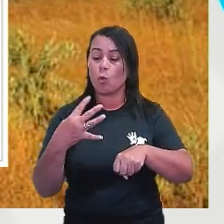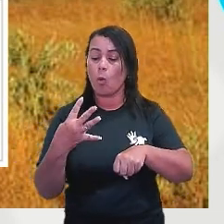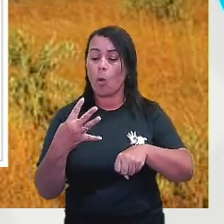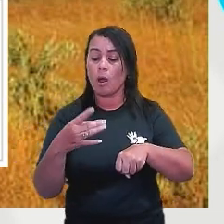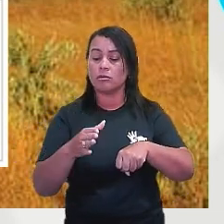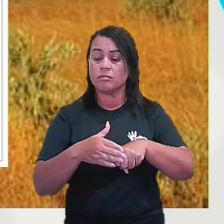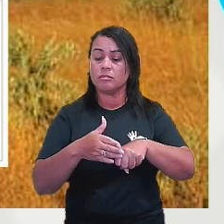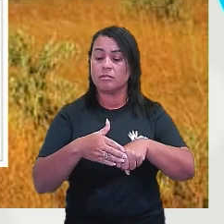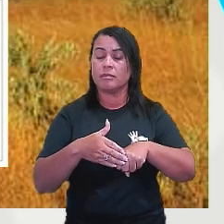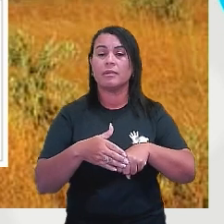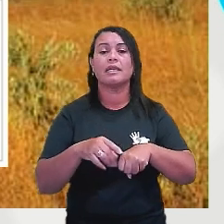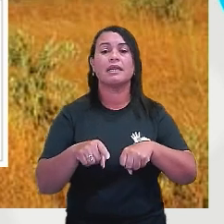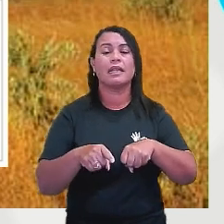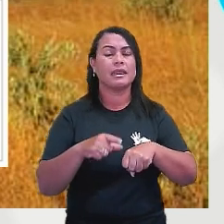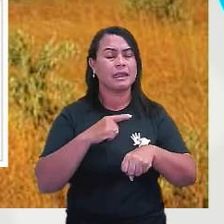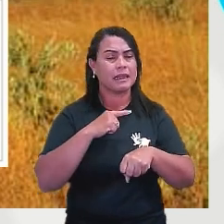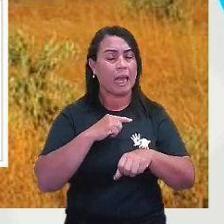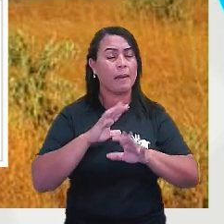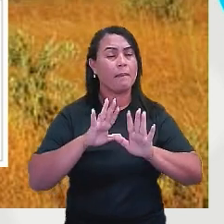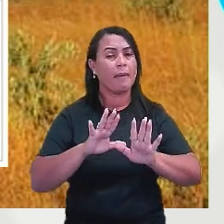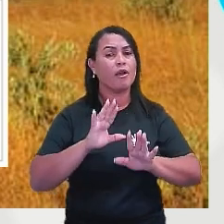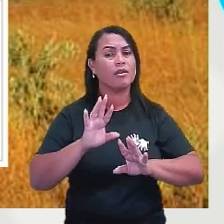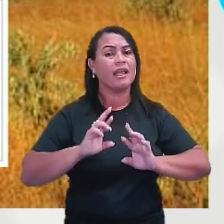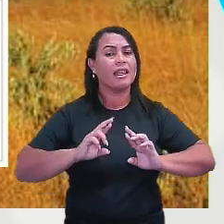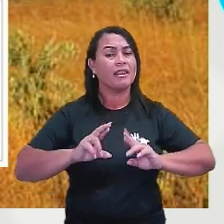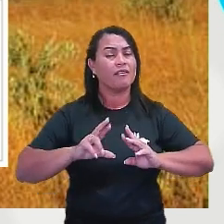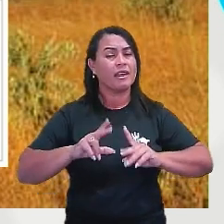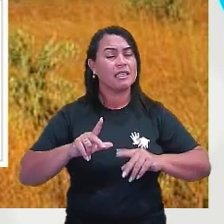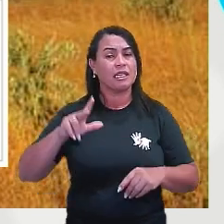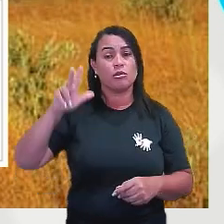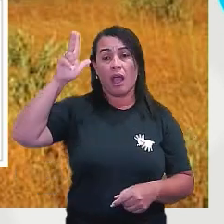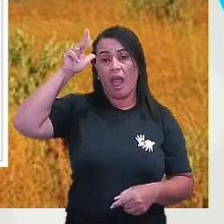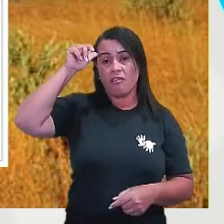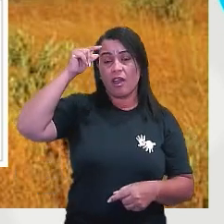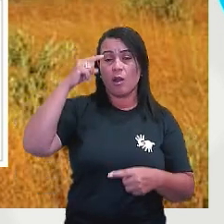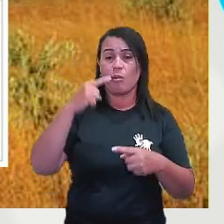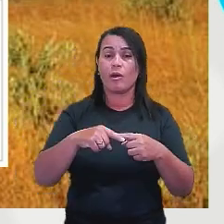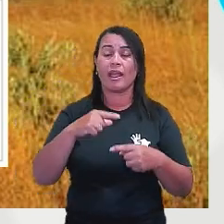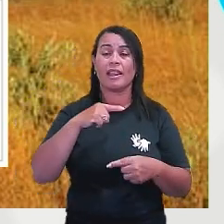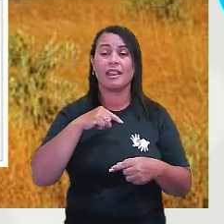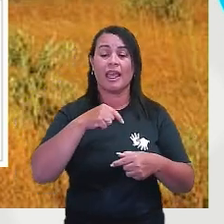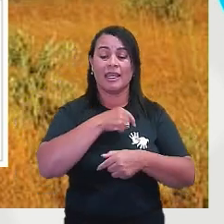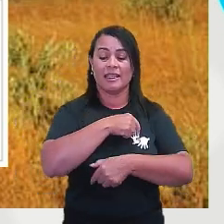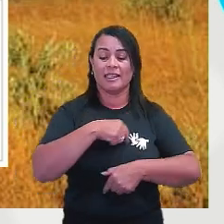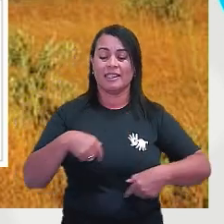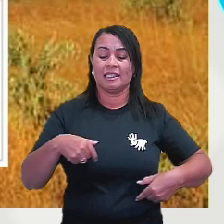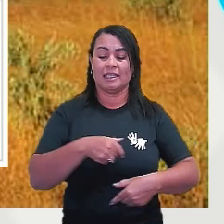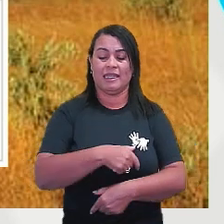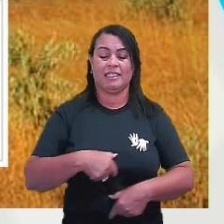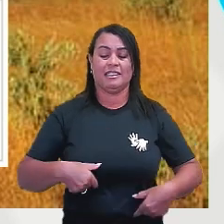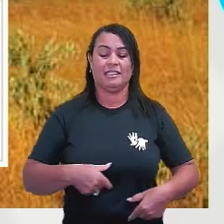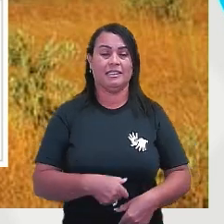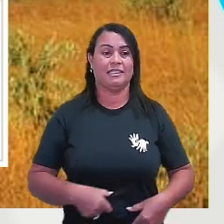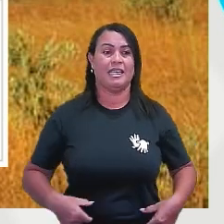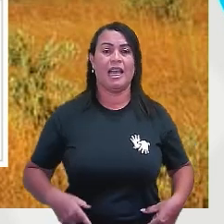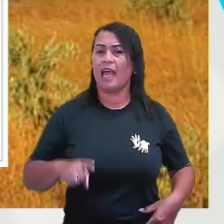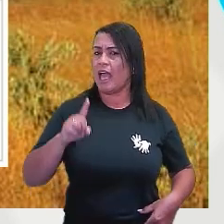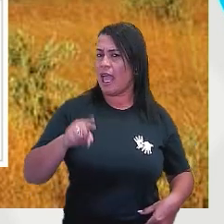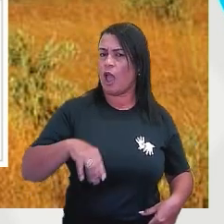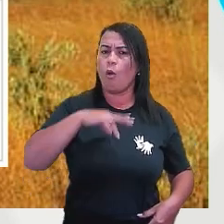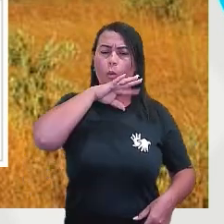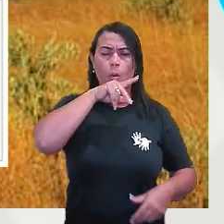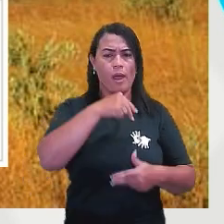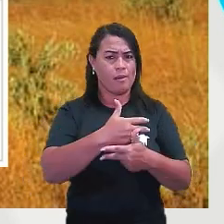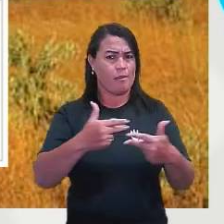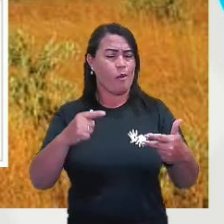Porém, ele se diferencia do cavalo por suas listras. Ele é um animal que